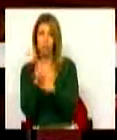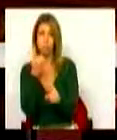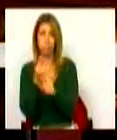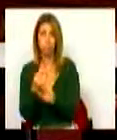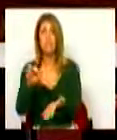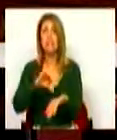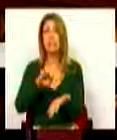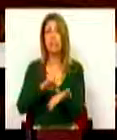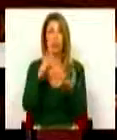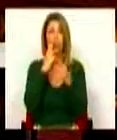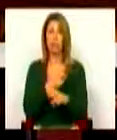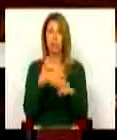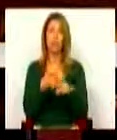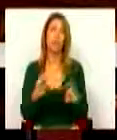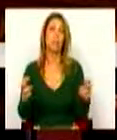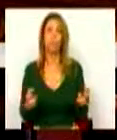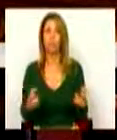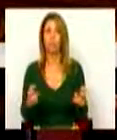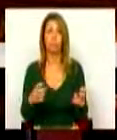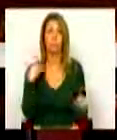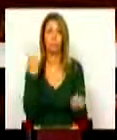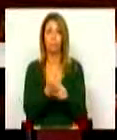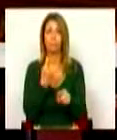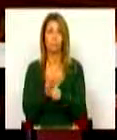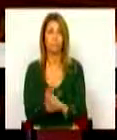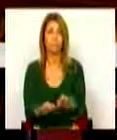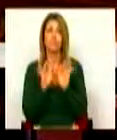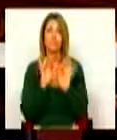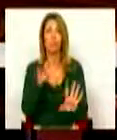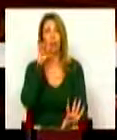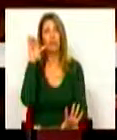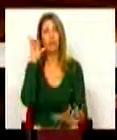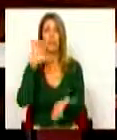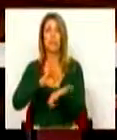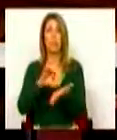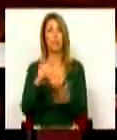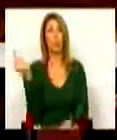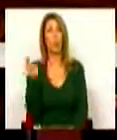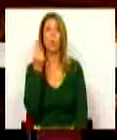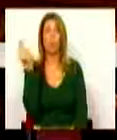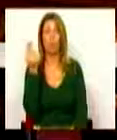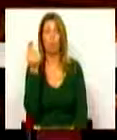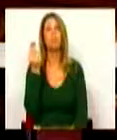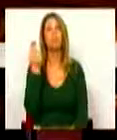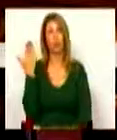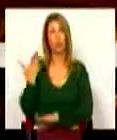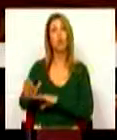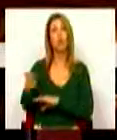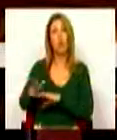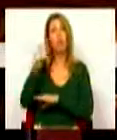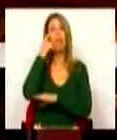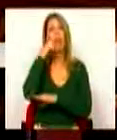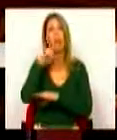de investigação dos mesmos países do centro da União, excluindo os mais